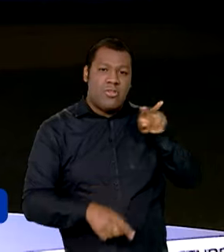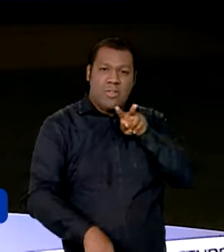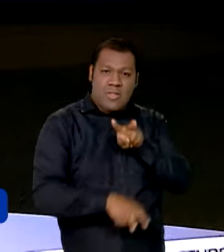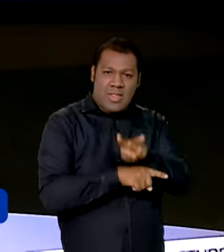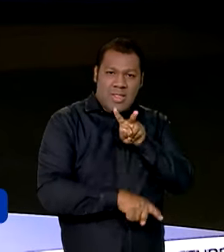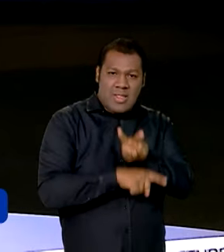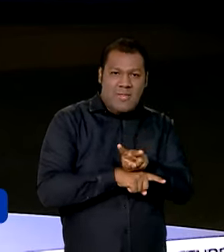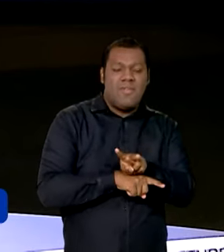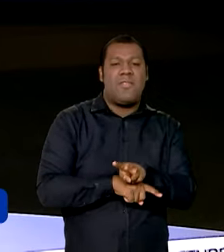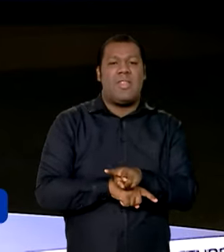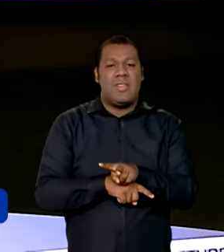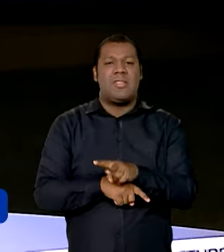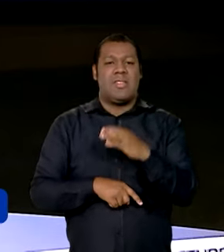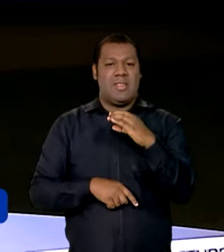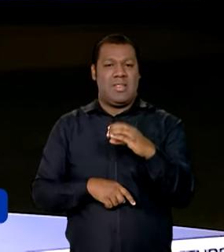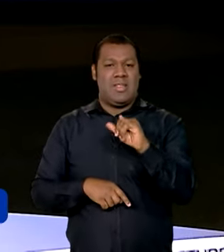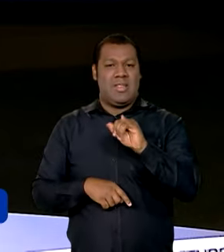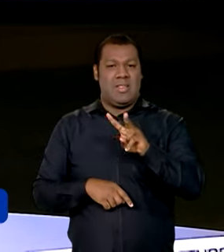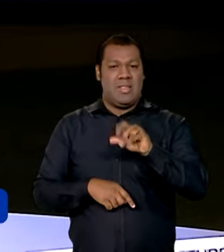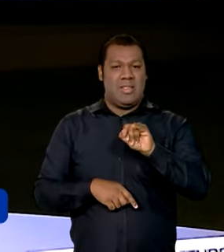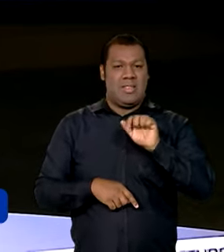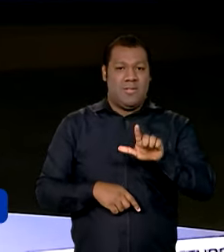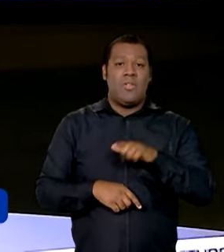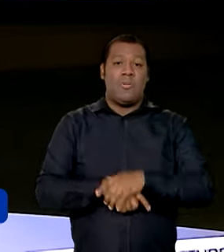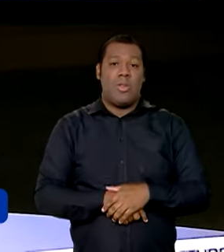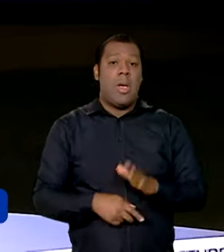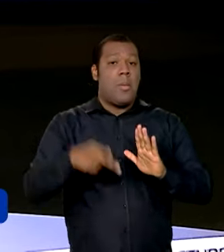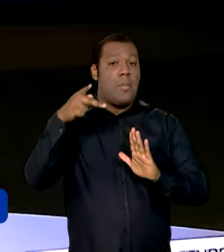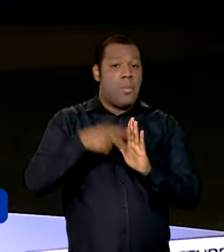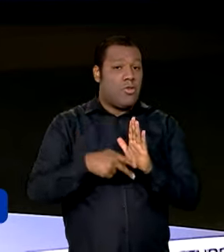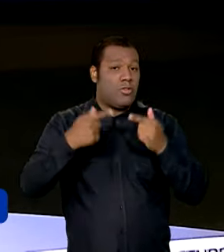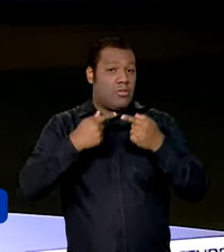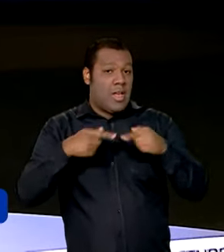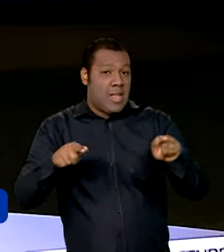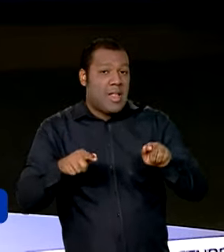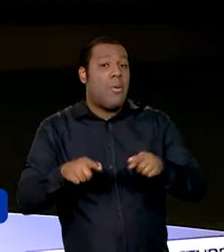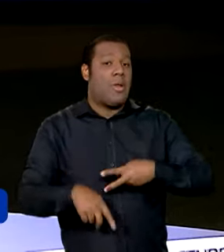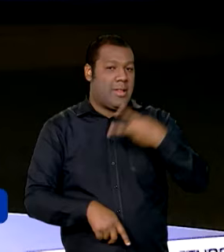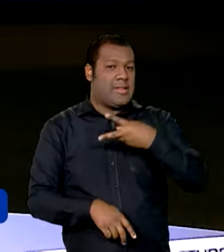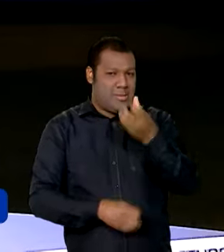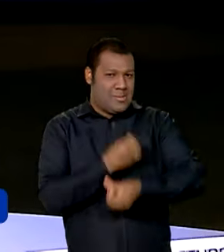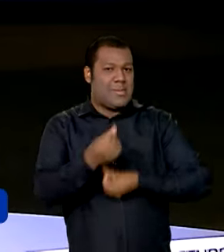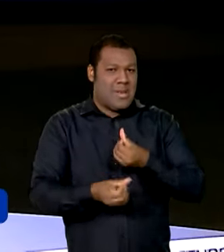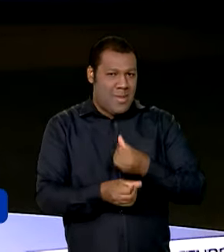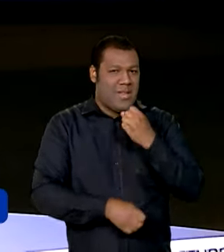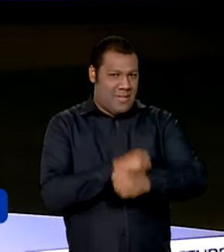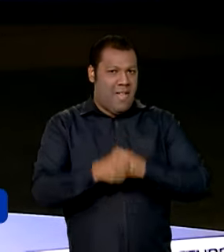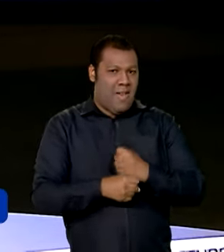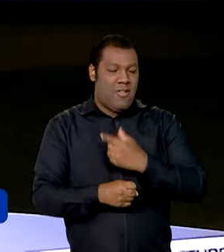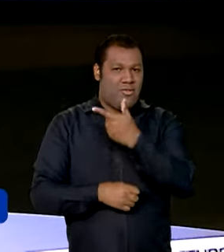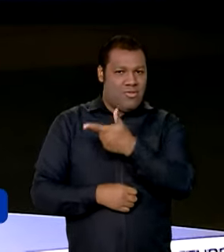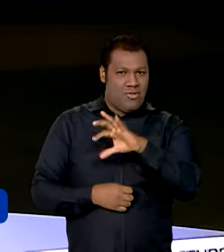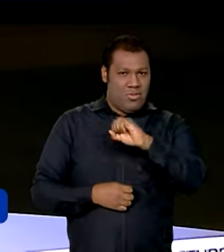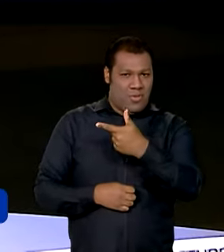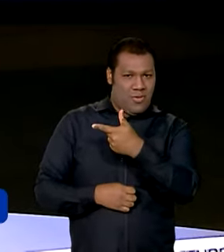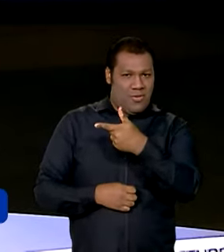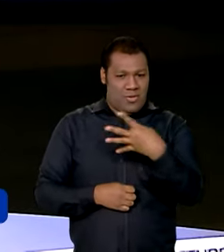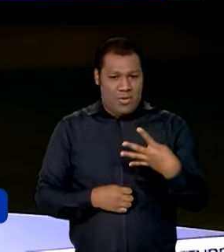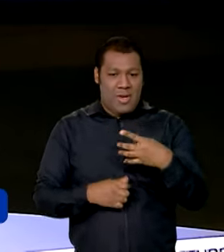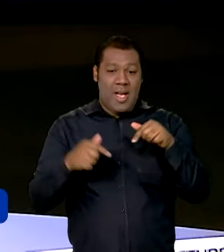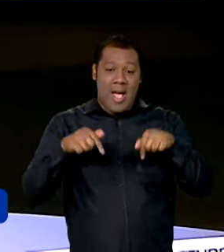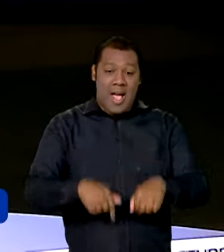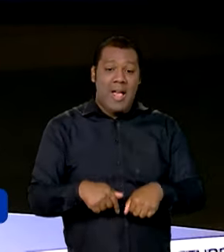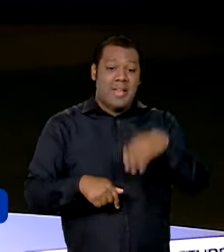Civil plano que vai ser lançado aí a partir do segundo semestre queria que o ministro já adiantasse alguma coisa pra gente porque a gente tem um